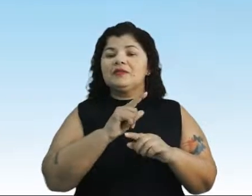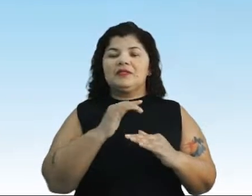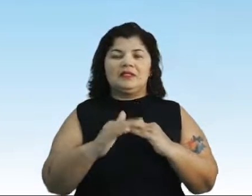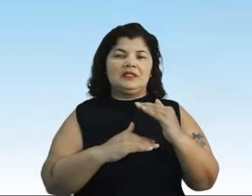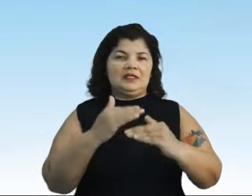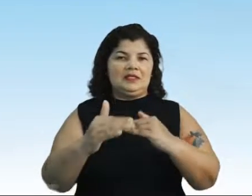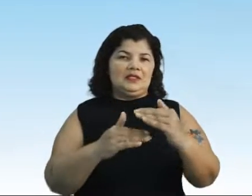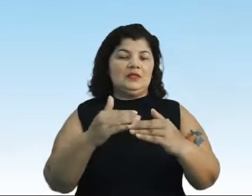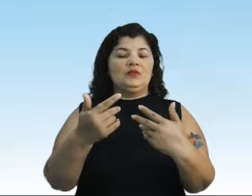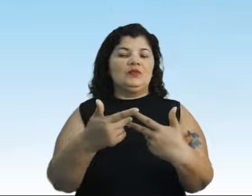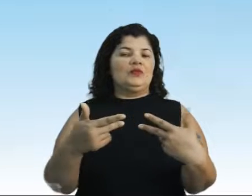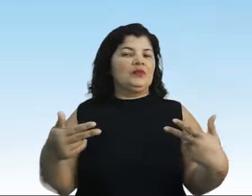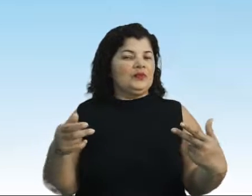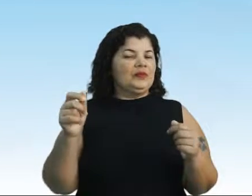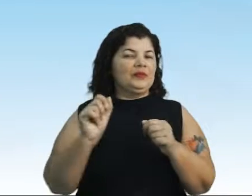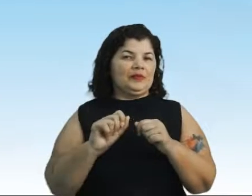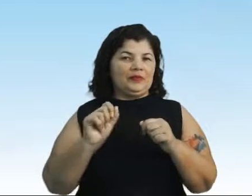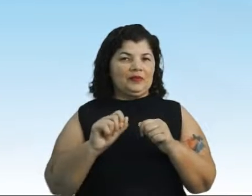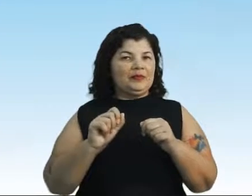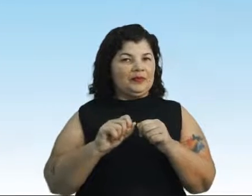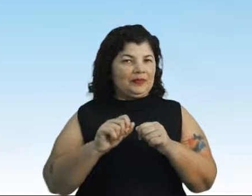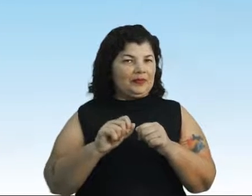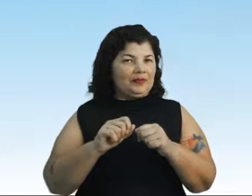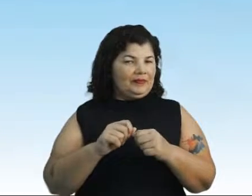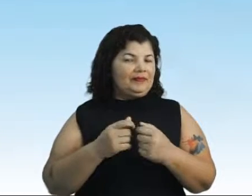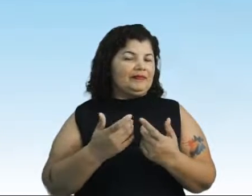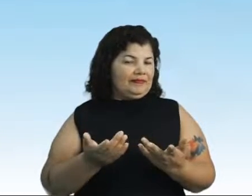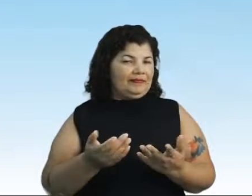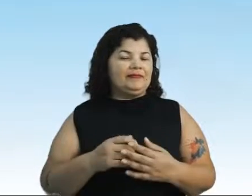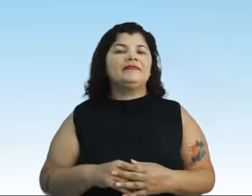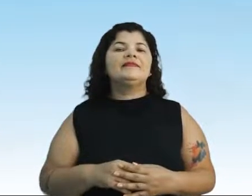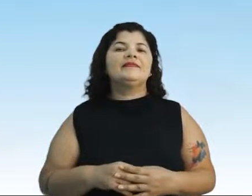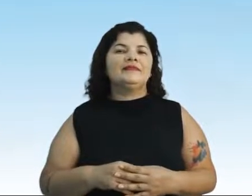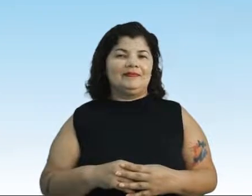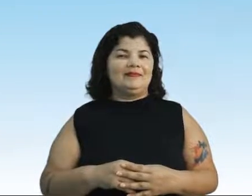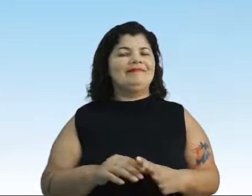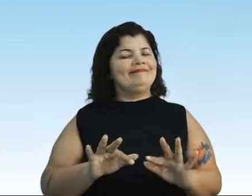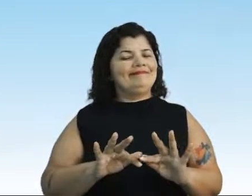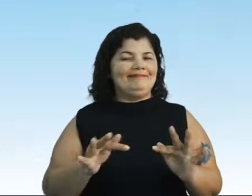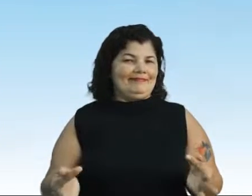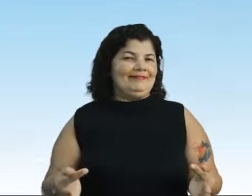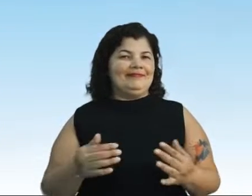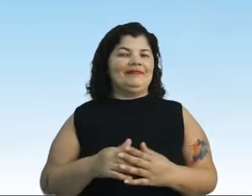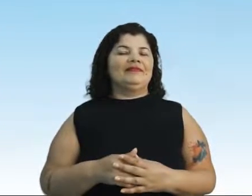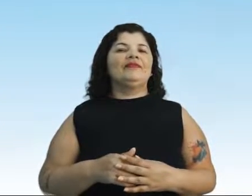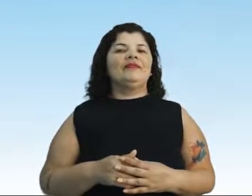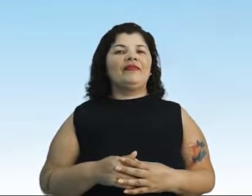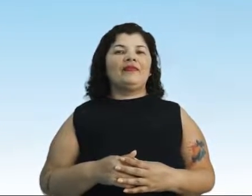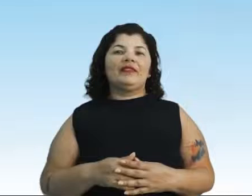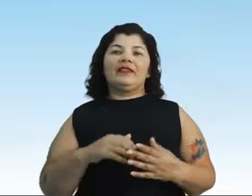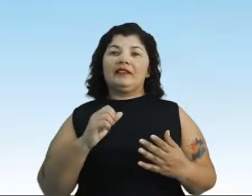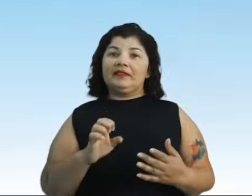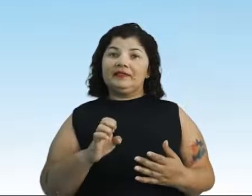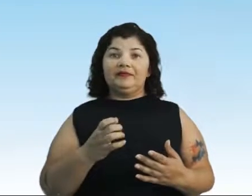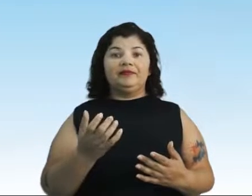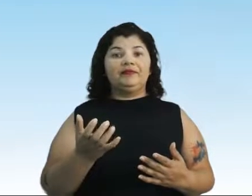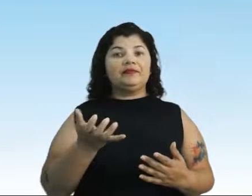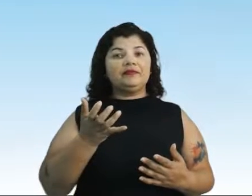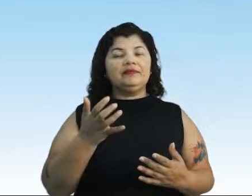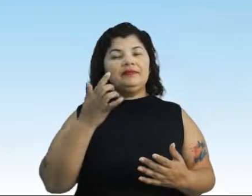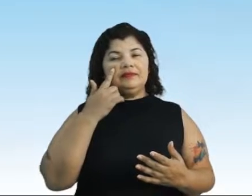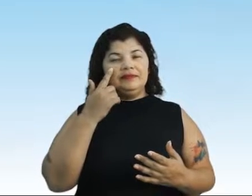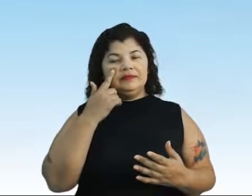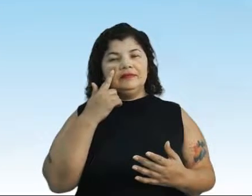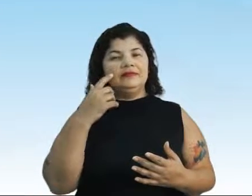habilidade para executar uma determinada coisa. Vê que simples. E aí, claro, né? Se você quiser assistir ou